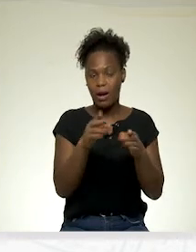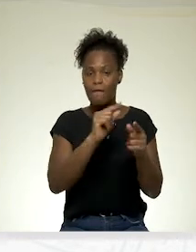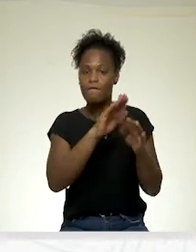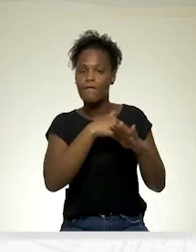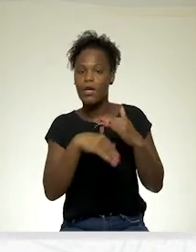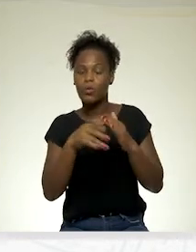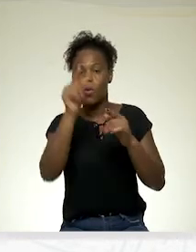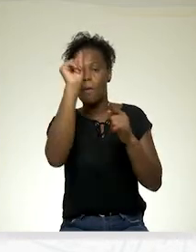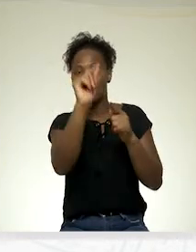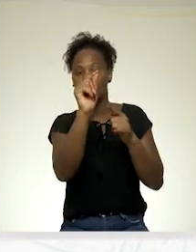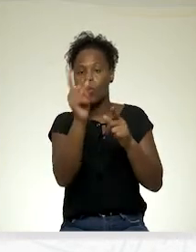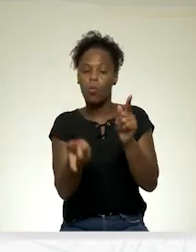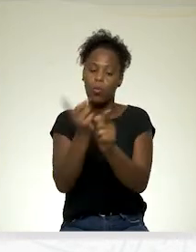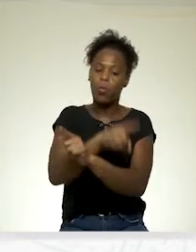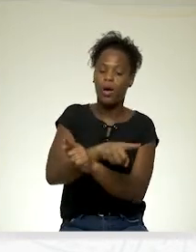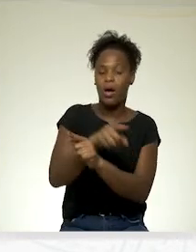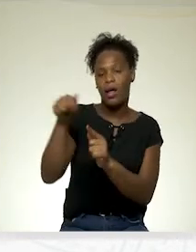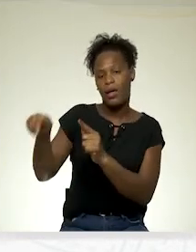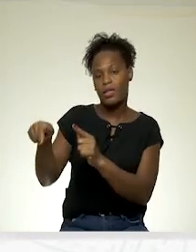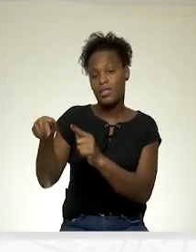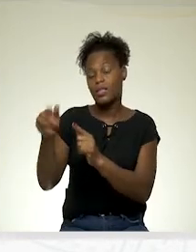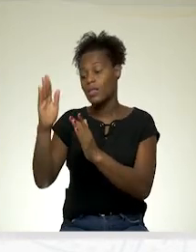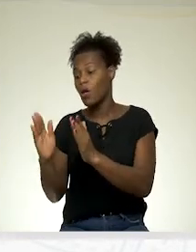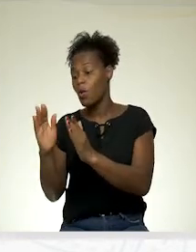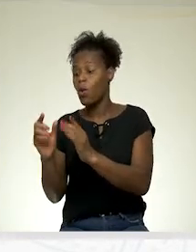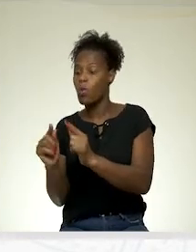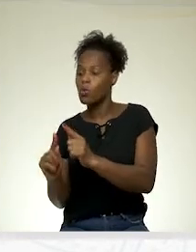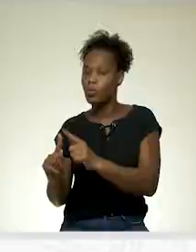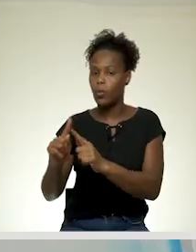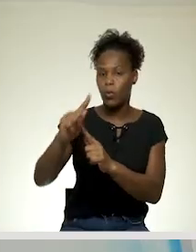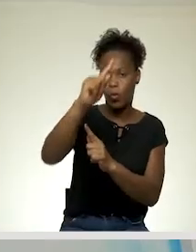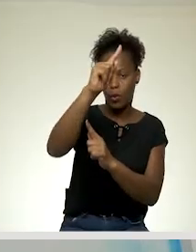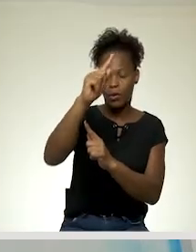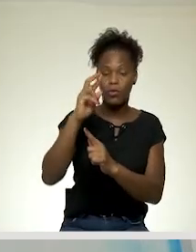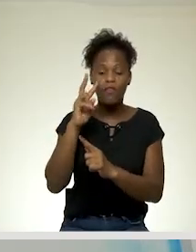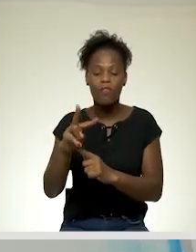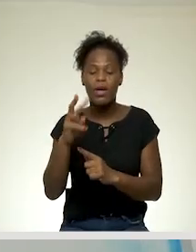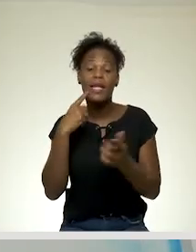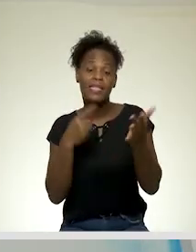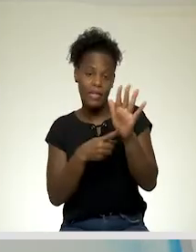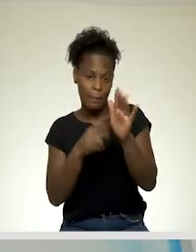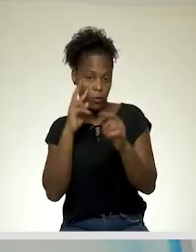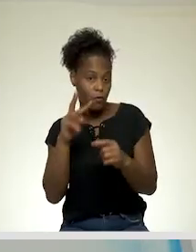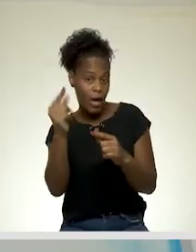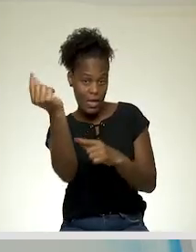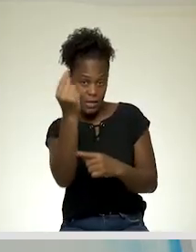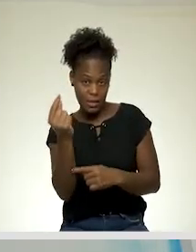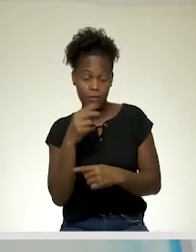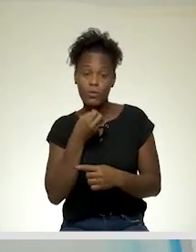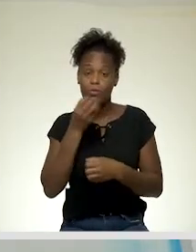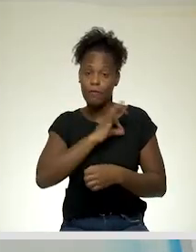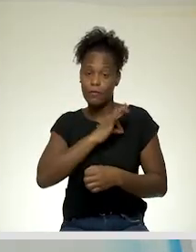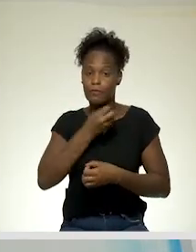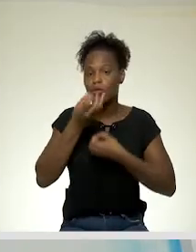vértice oposto a esse lado ou ao seu prolongamento. Vamos conferir isso com o desenho, eu vou explicar